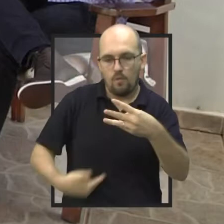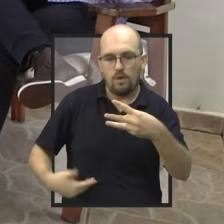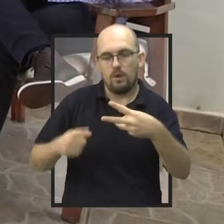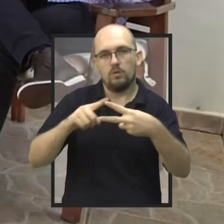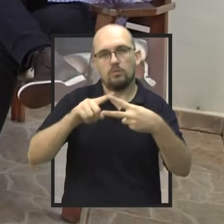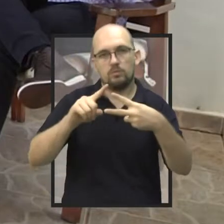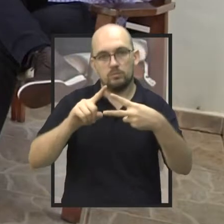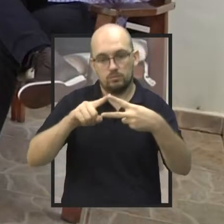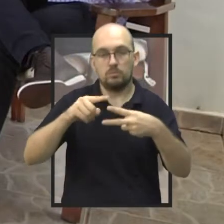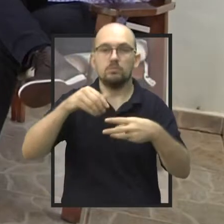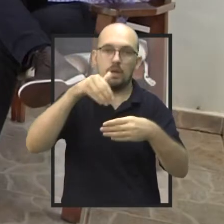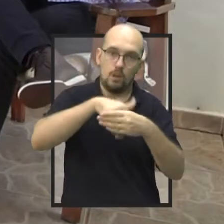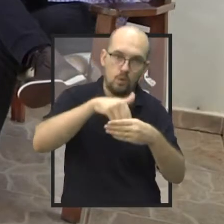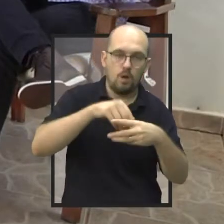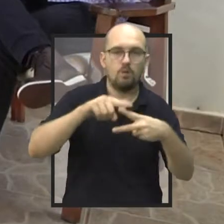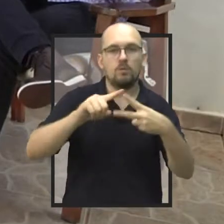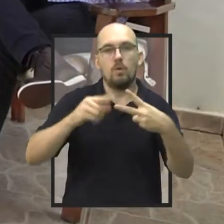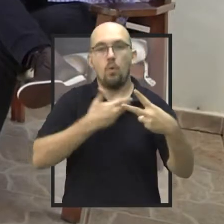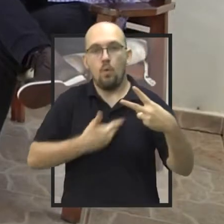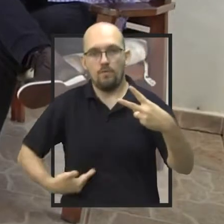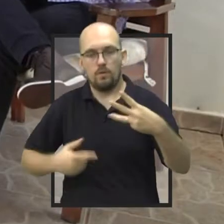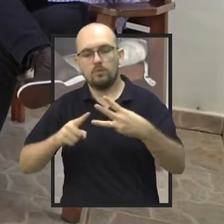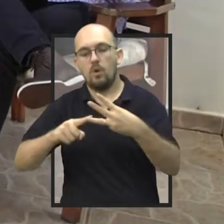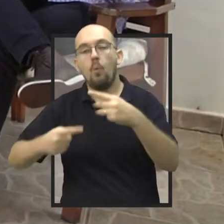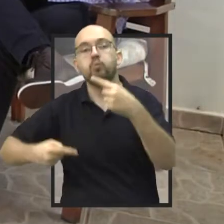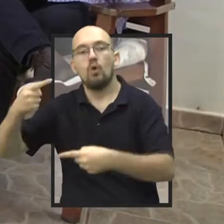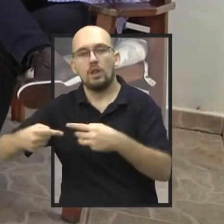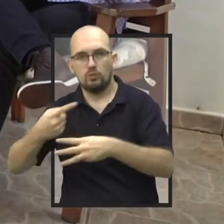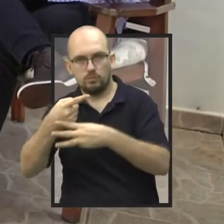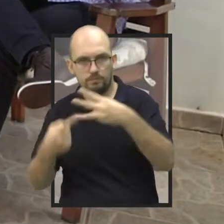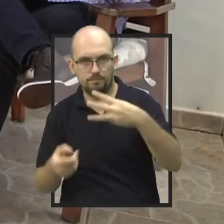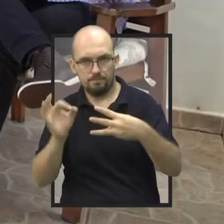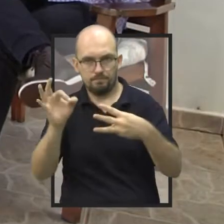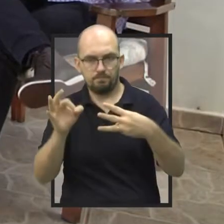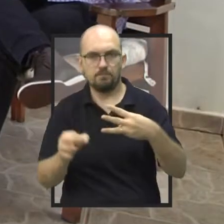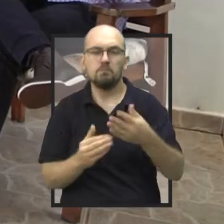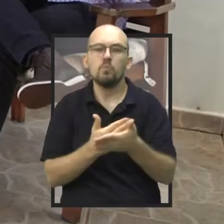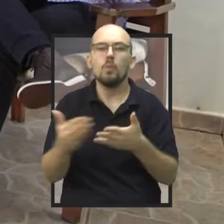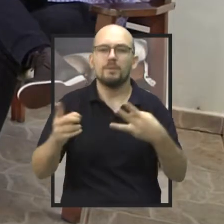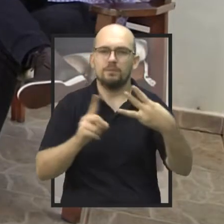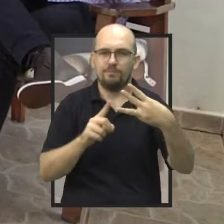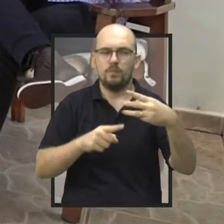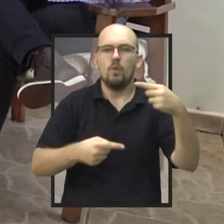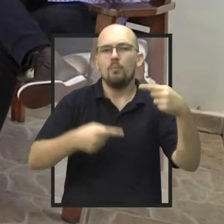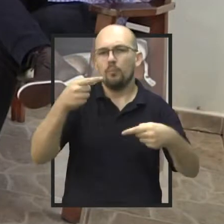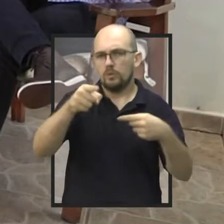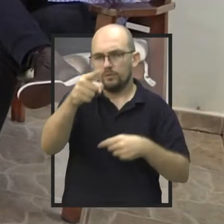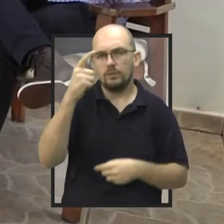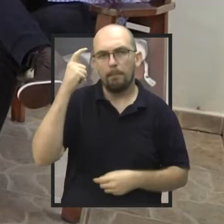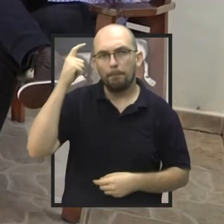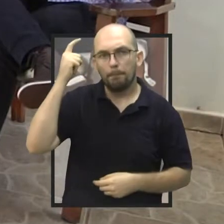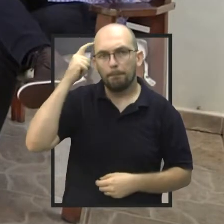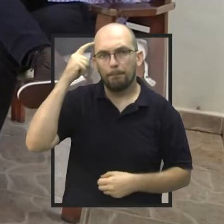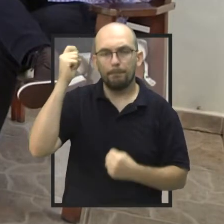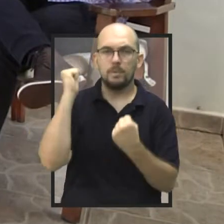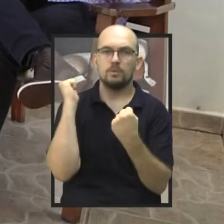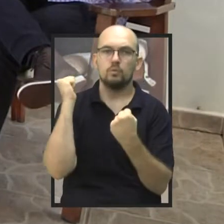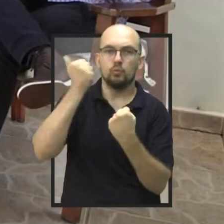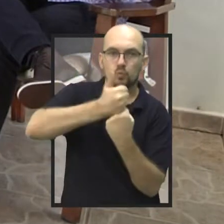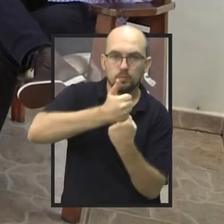Exato. Vamos começar pela reforma do sistema político, né? Que o senhor pensa na substituição